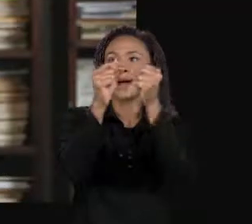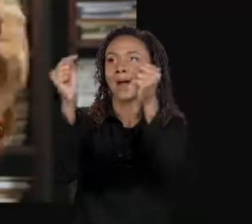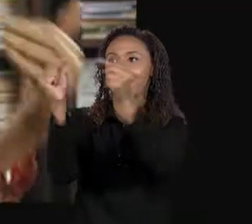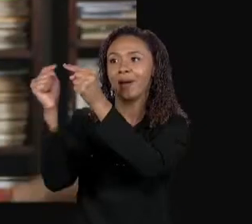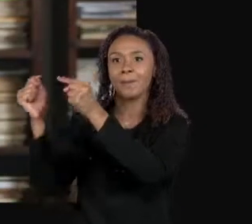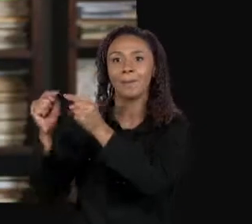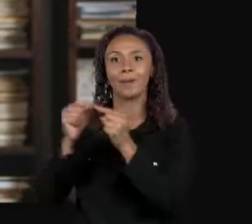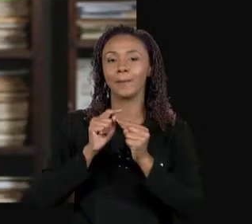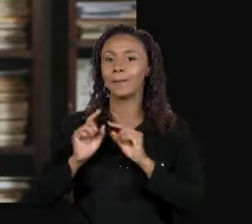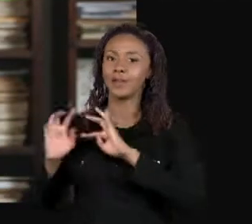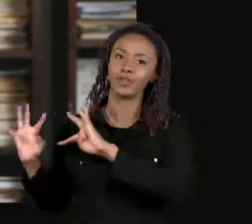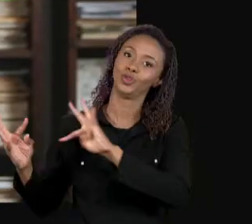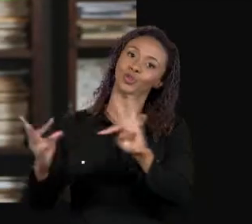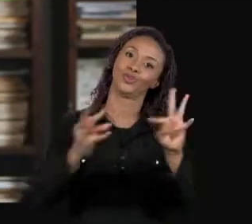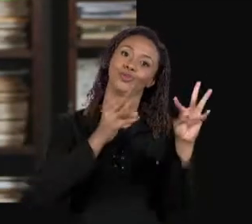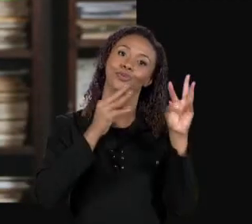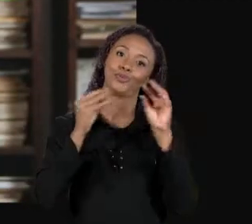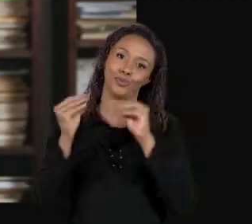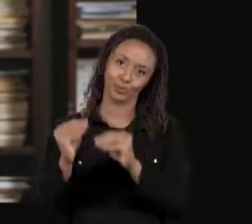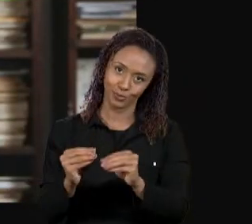esses olhares, né,